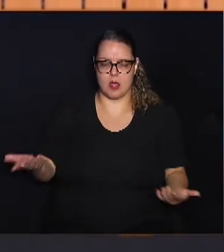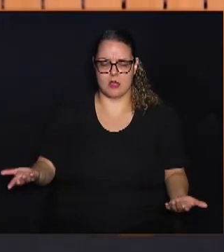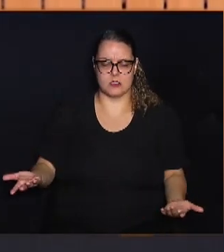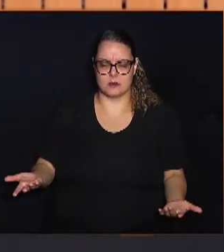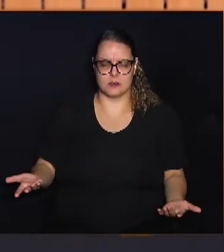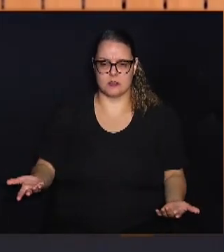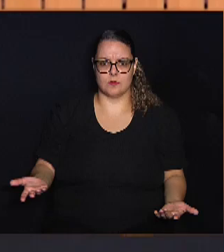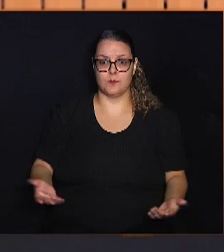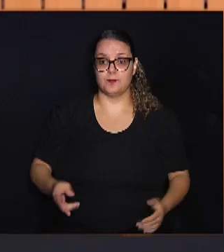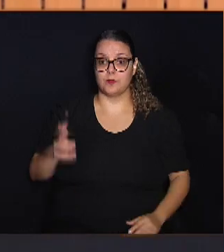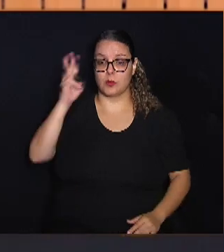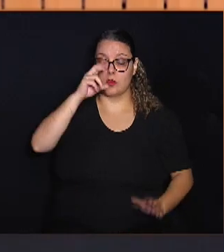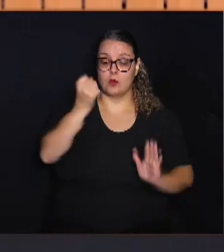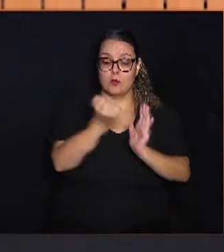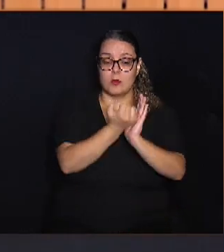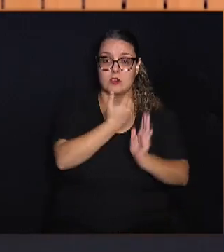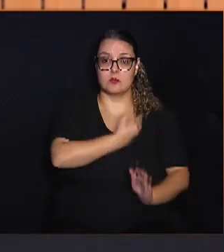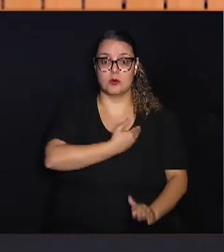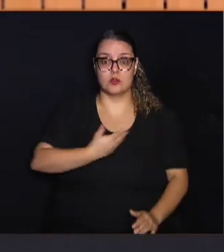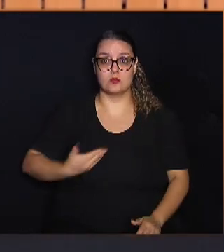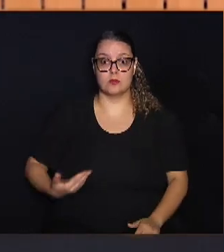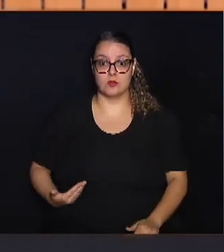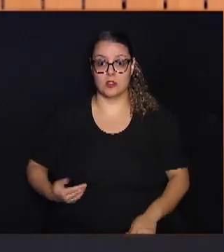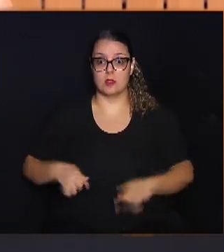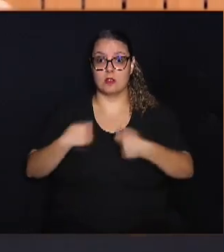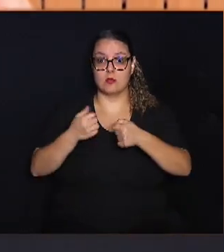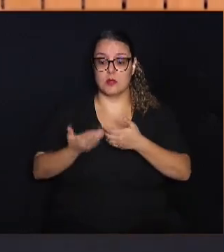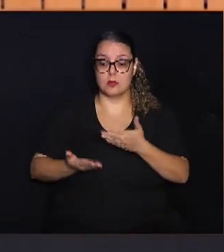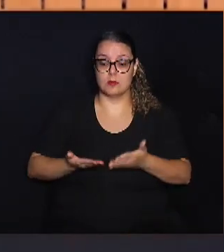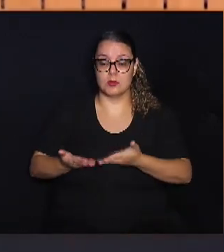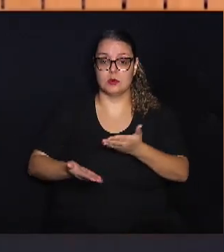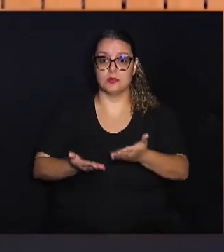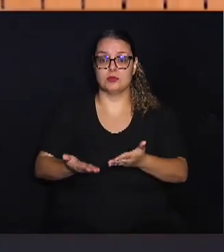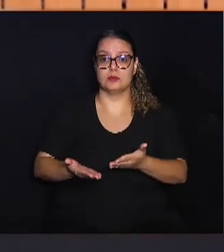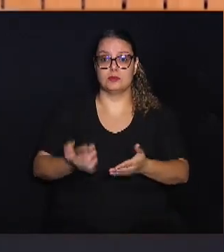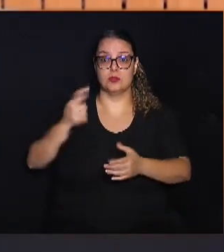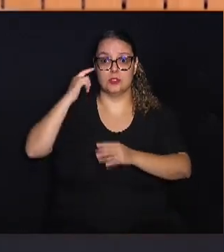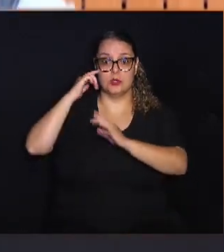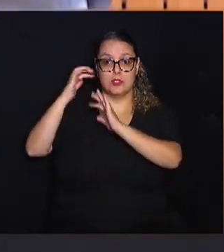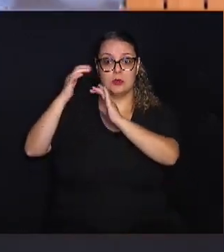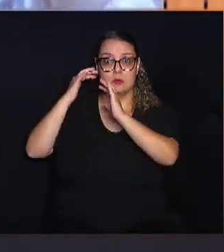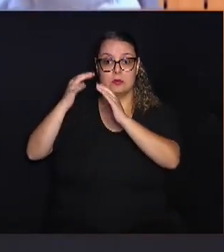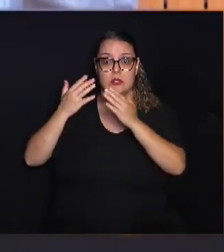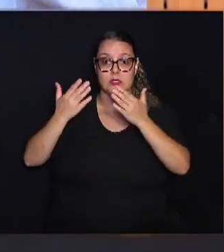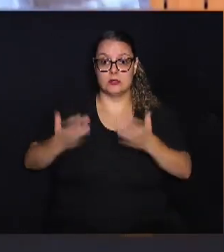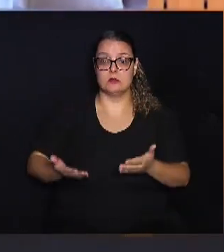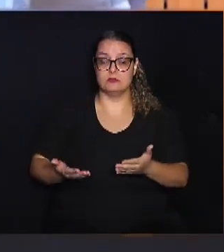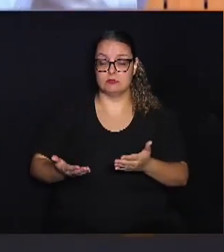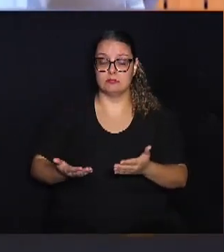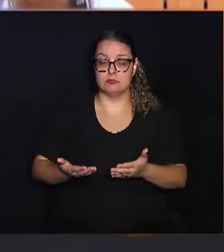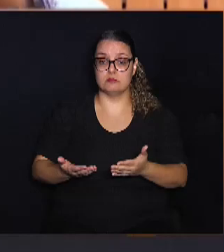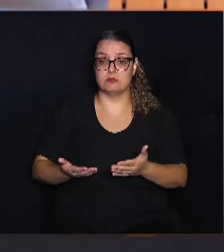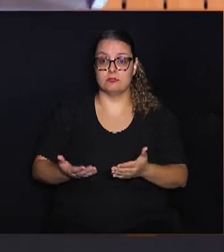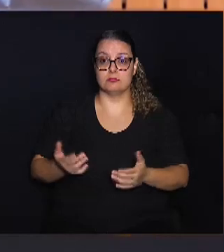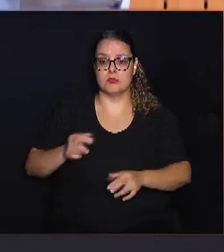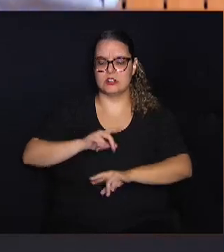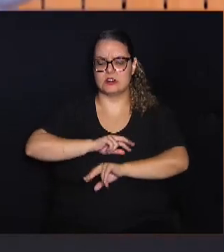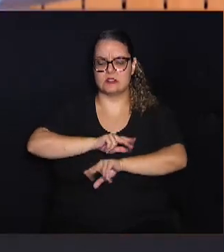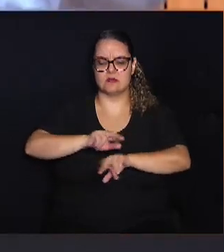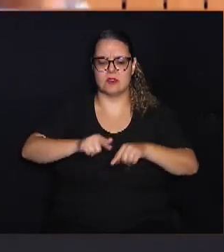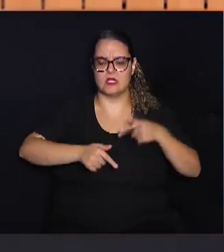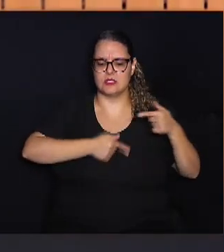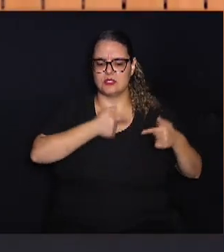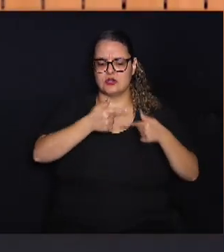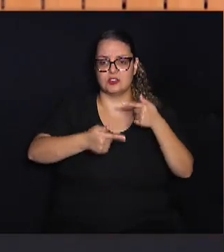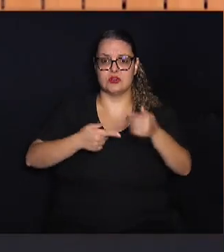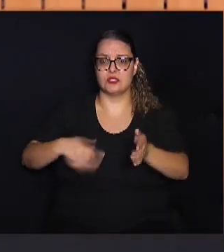o patrimônio público deve ser preservado pensando exatamente nessas inúmeras gerações que